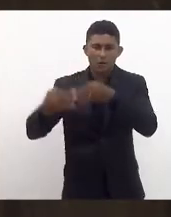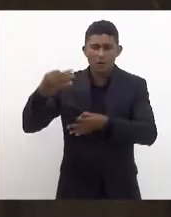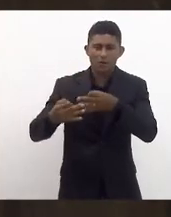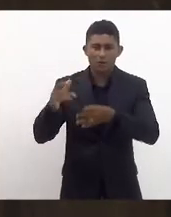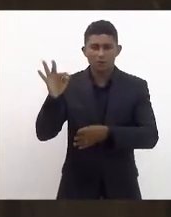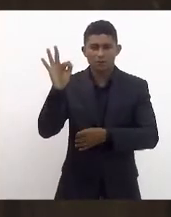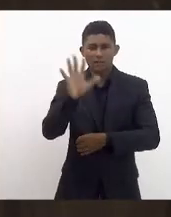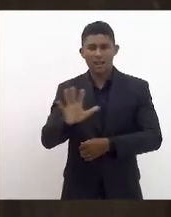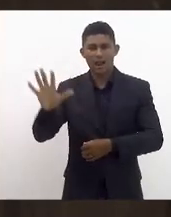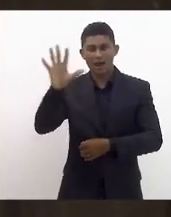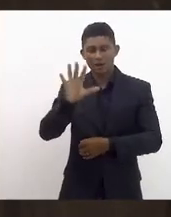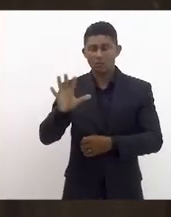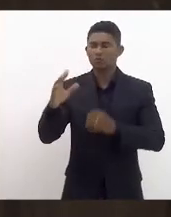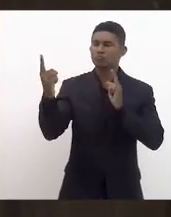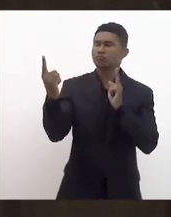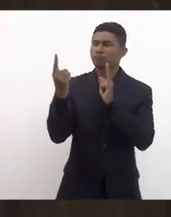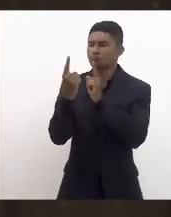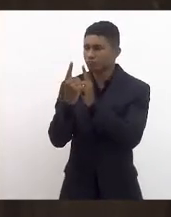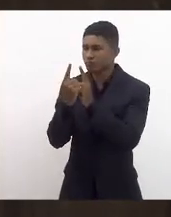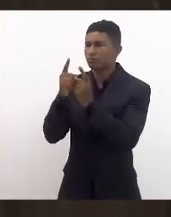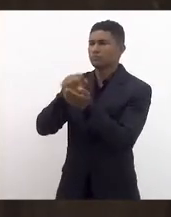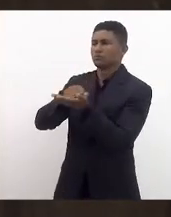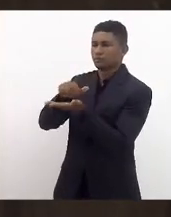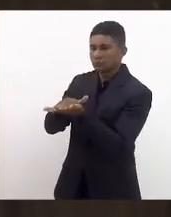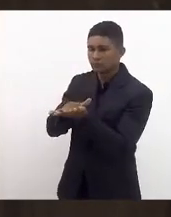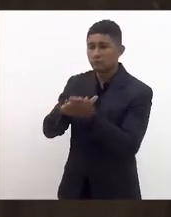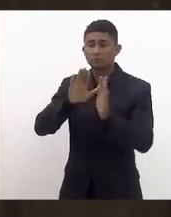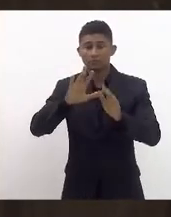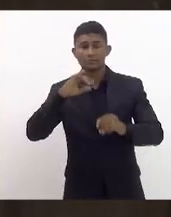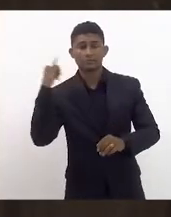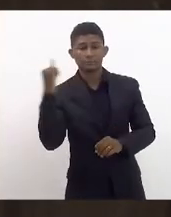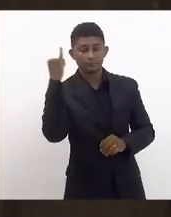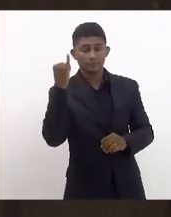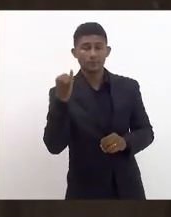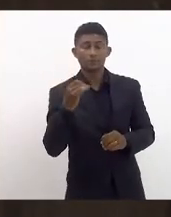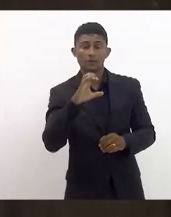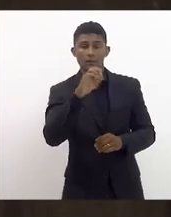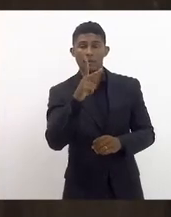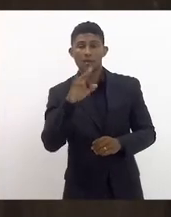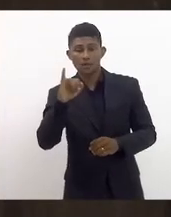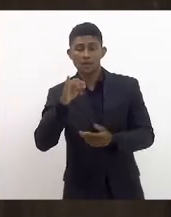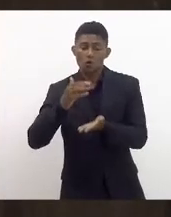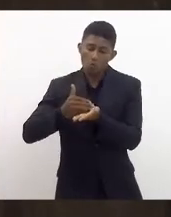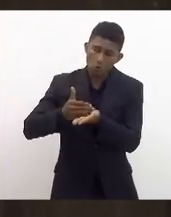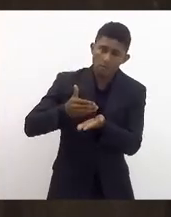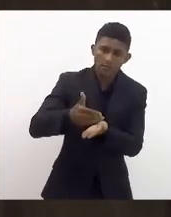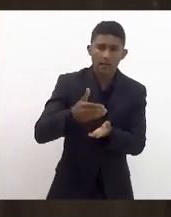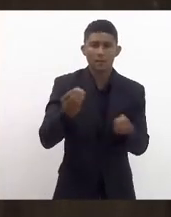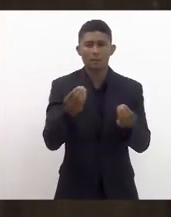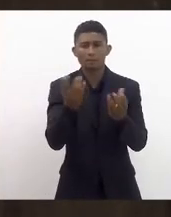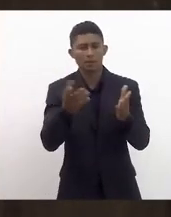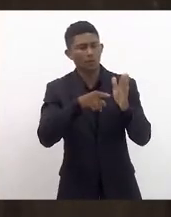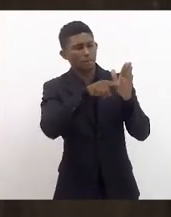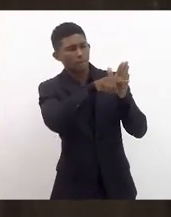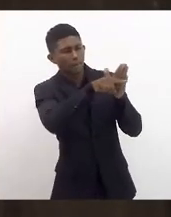era fundamental que a CPI começasse para fazer a apuração desses valores, que já existia